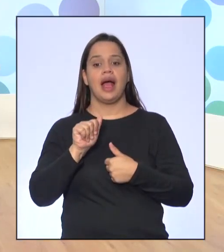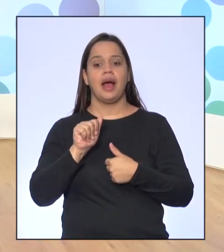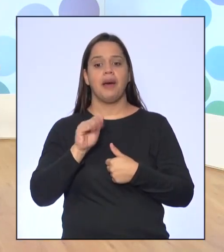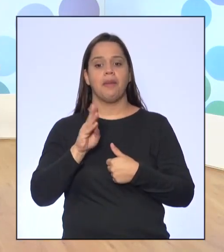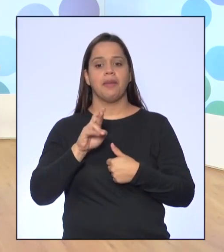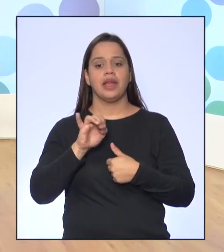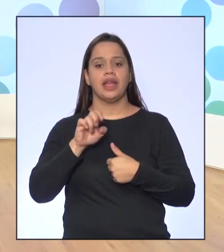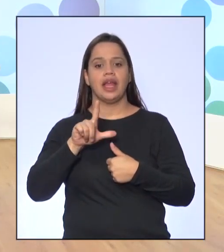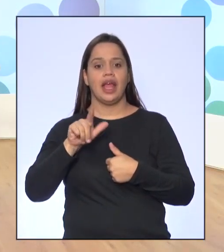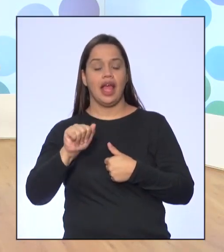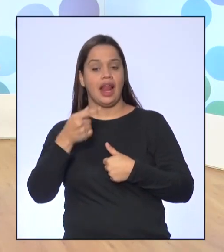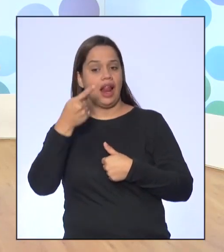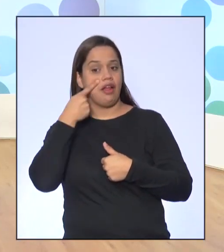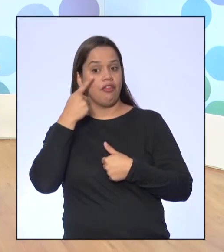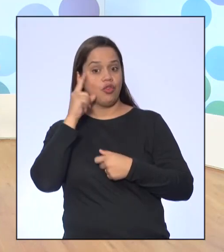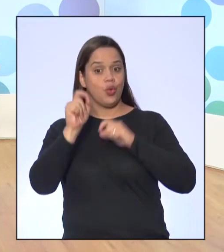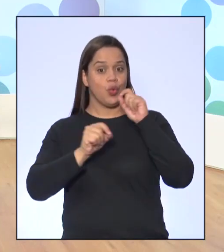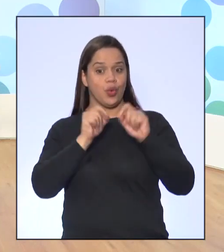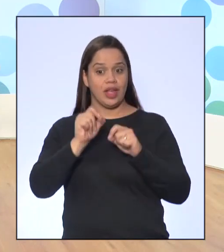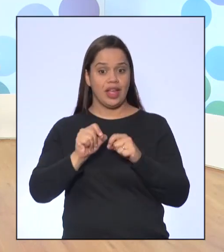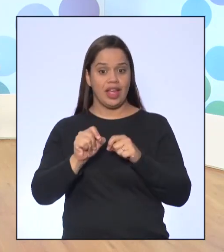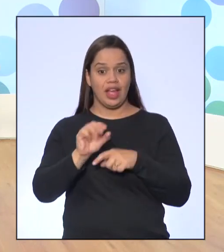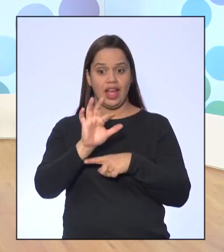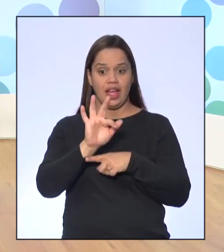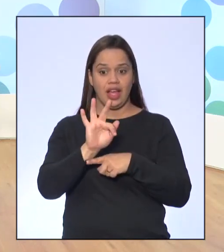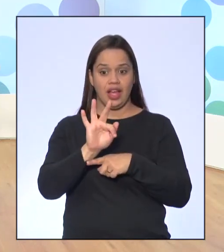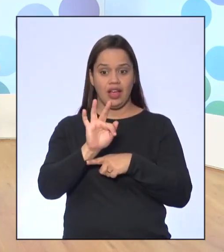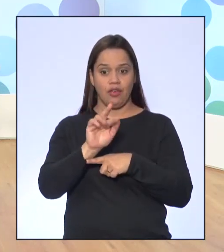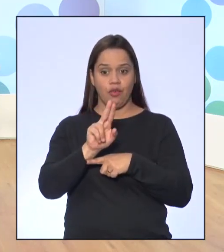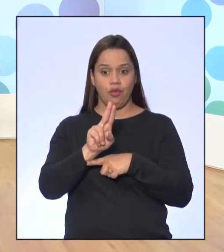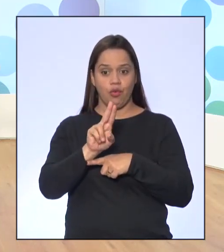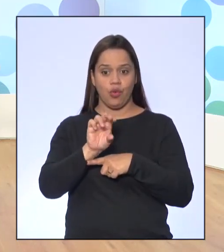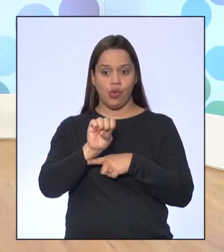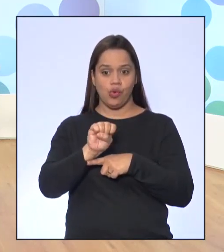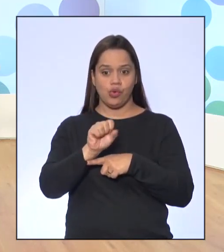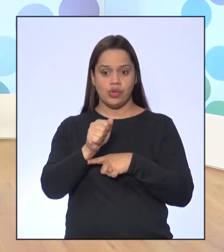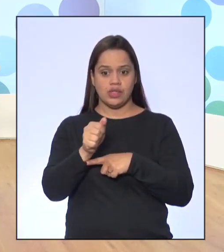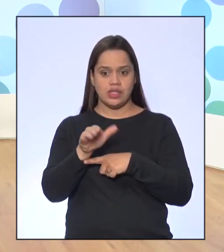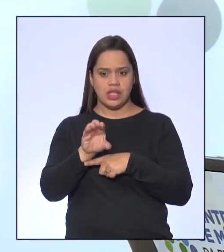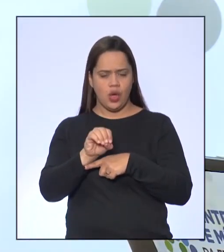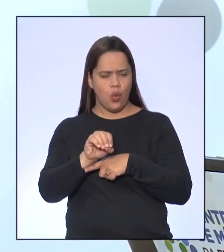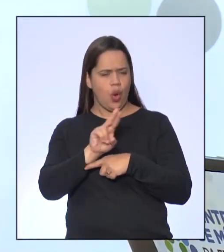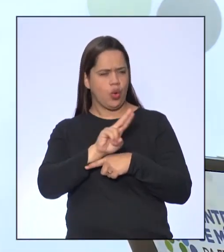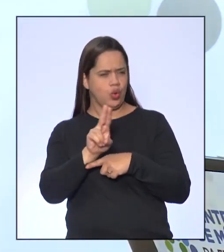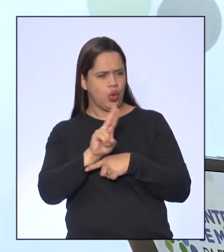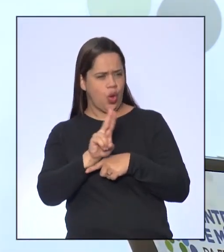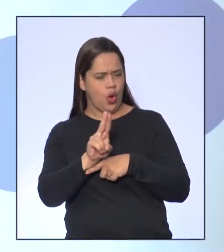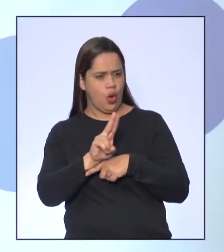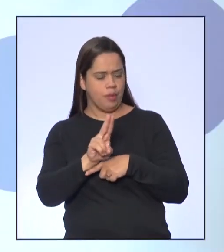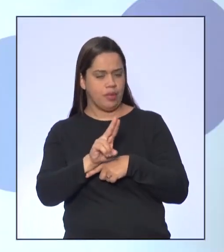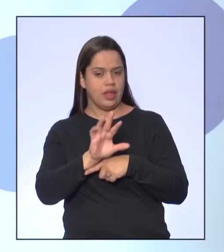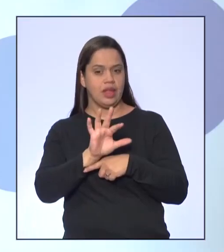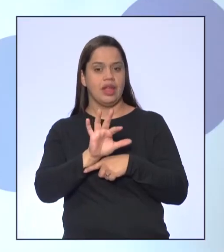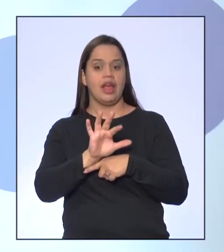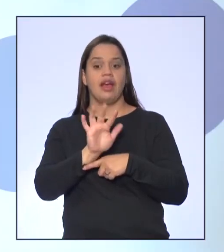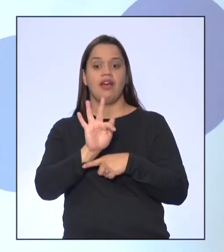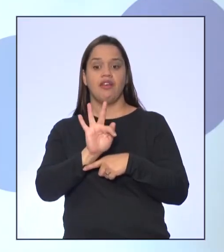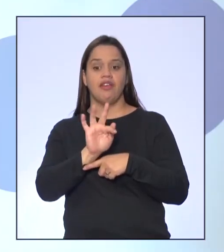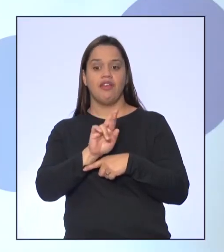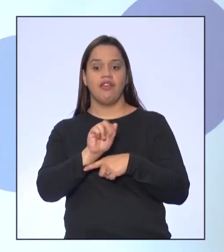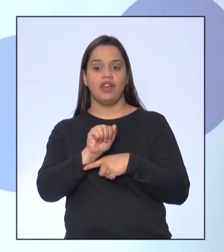fusão. Olha só, Gabriela. Gabriela? É a Franciele. Ah, A Gabriele falou